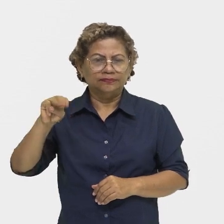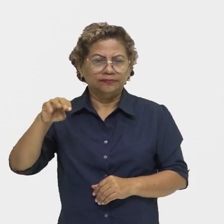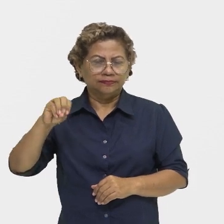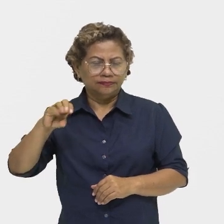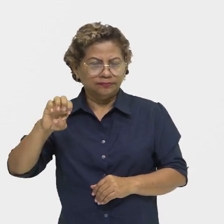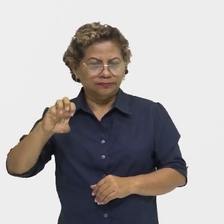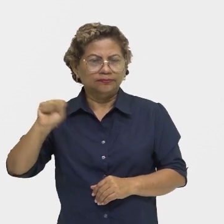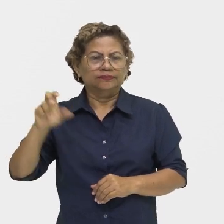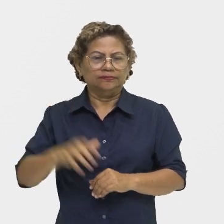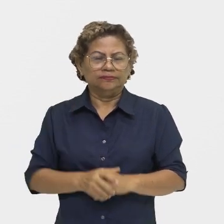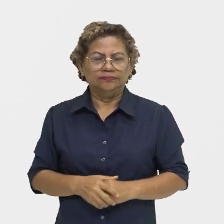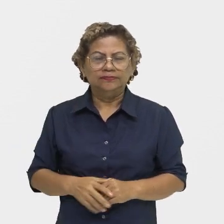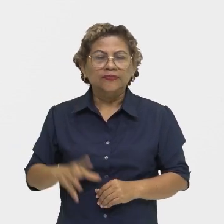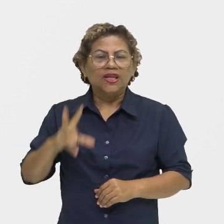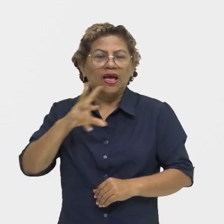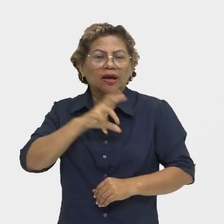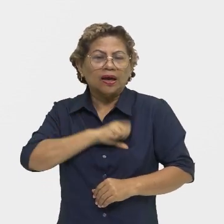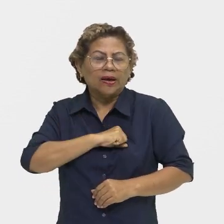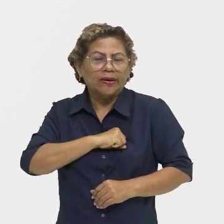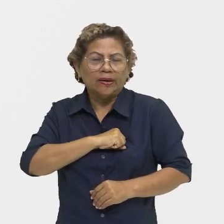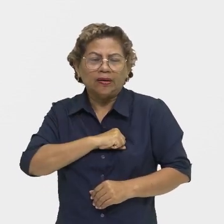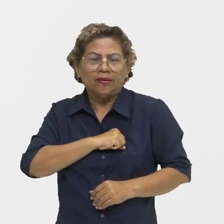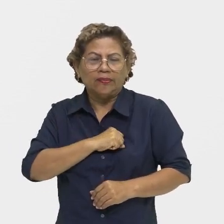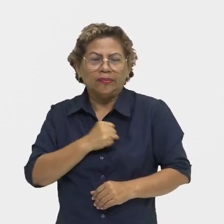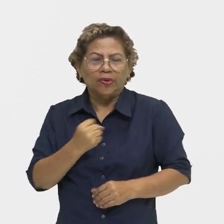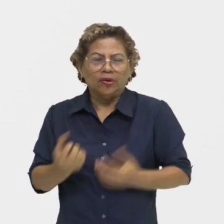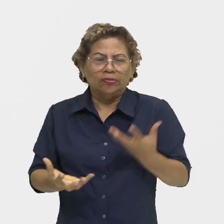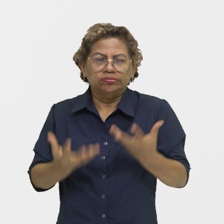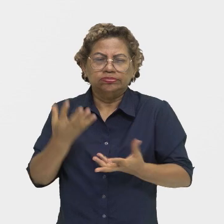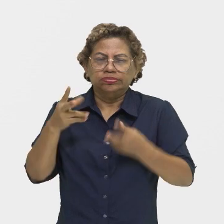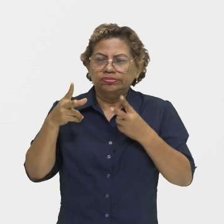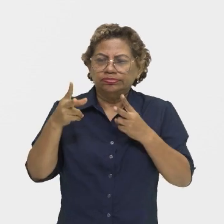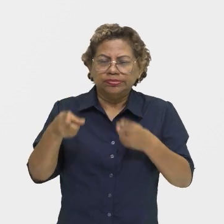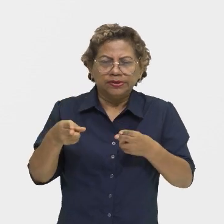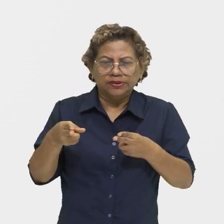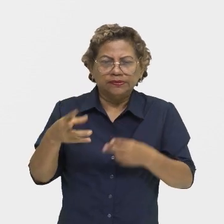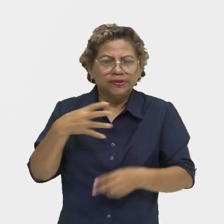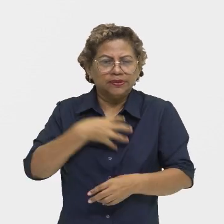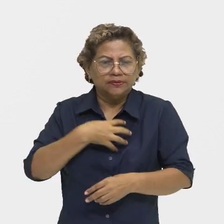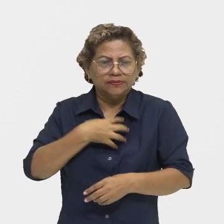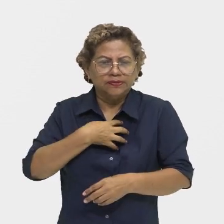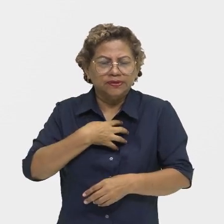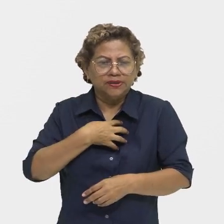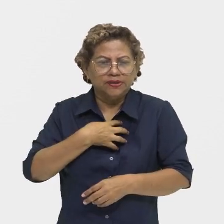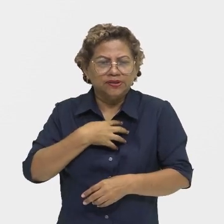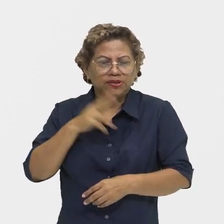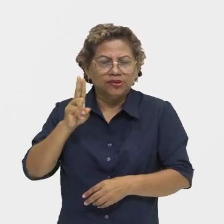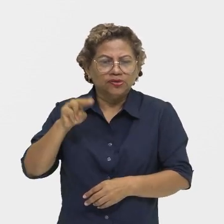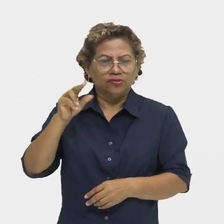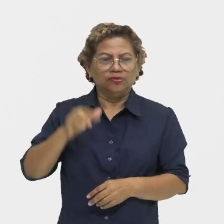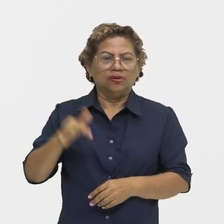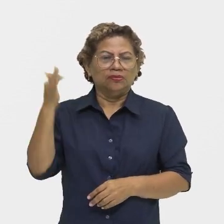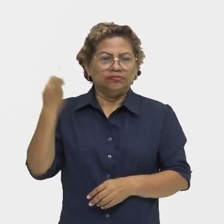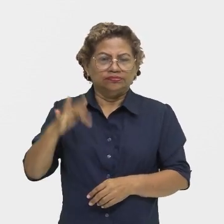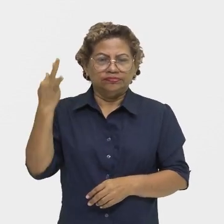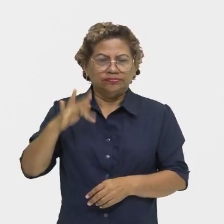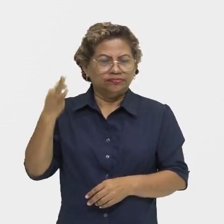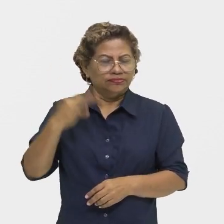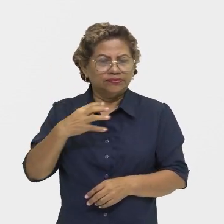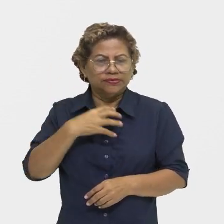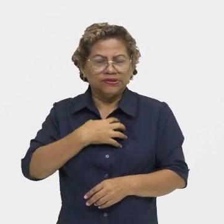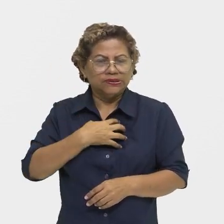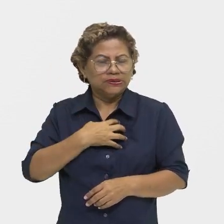lá? Amor é fogo que arde sem se ver. É ferida que dói e não se